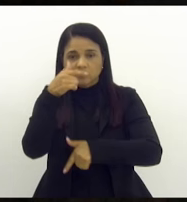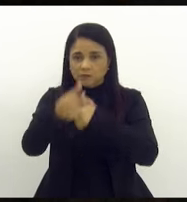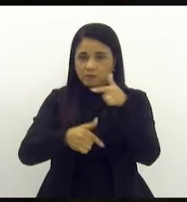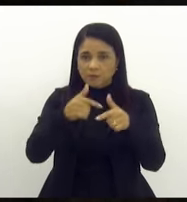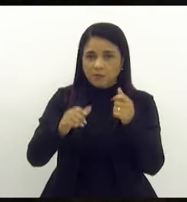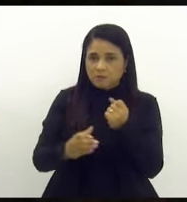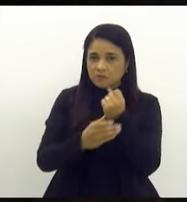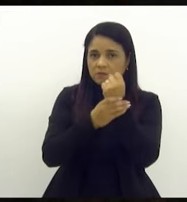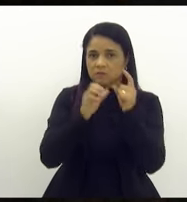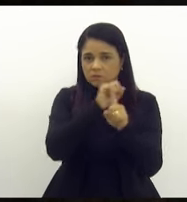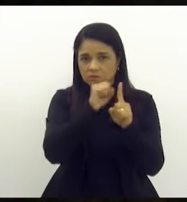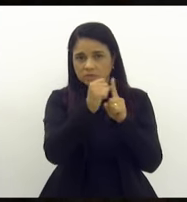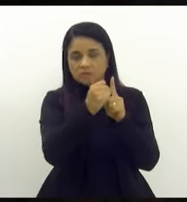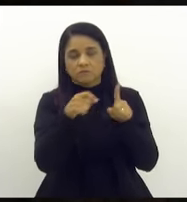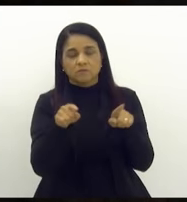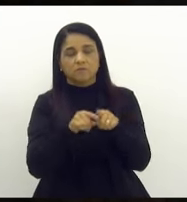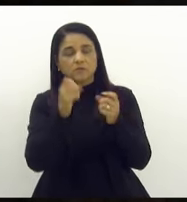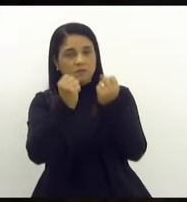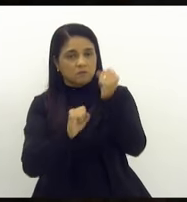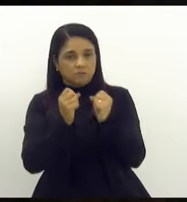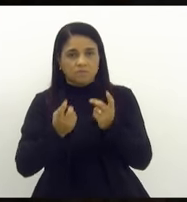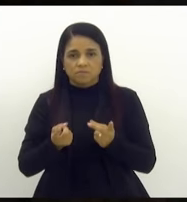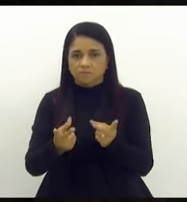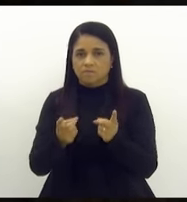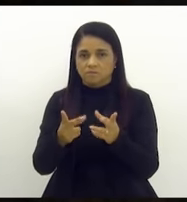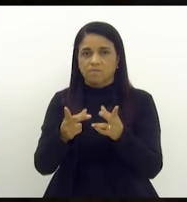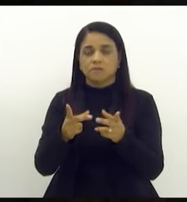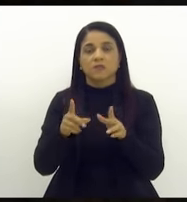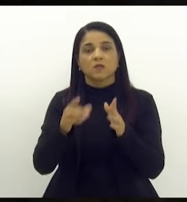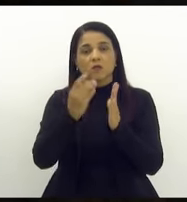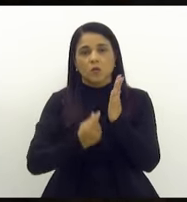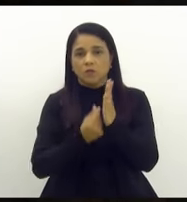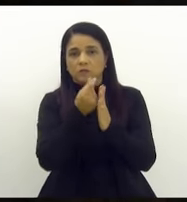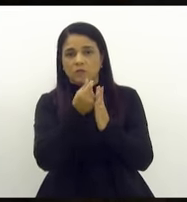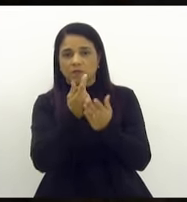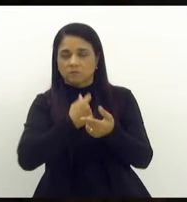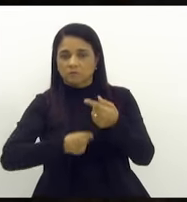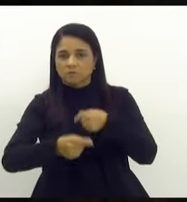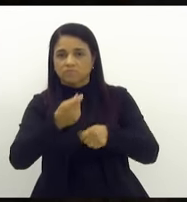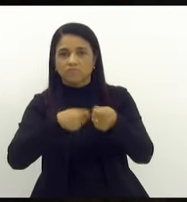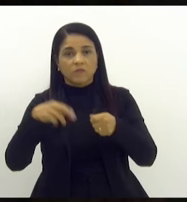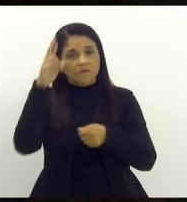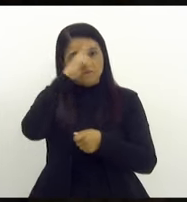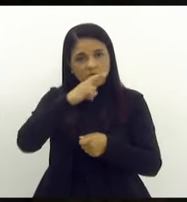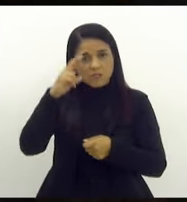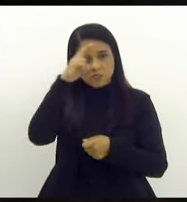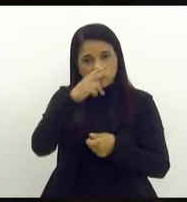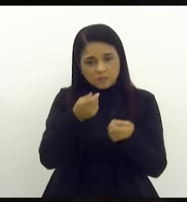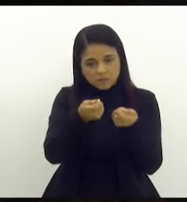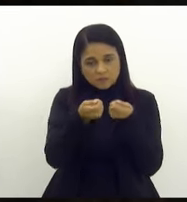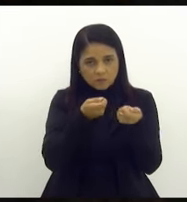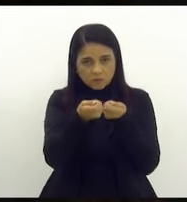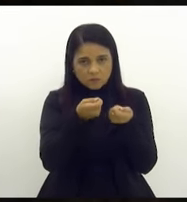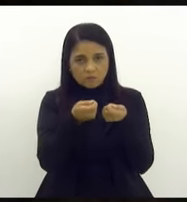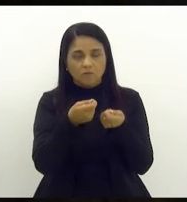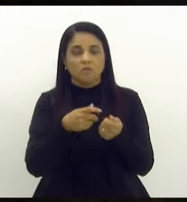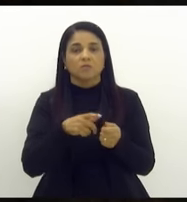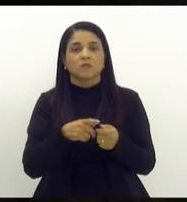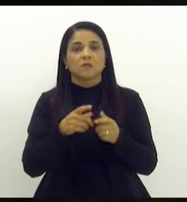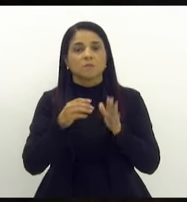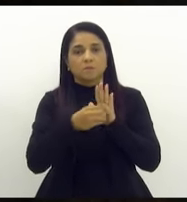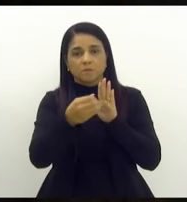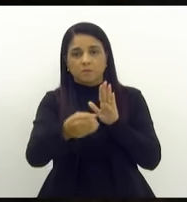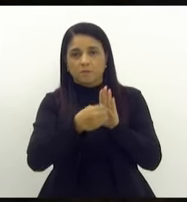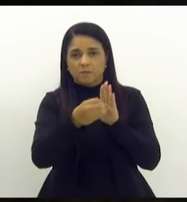Seguridade Social de Economia Indústria e Comércio e de orçamento Finanças fiscalização financeira e controle para